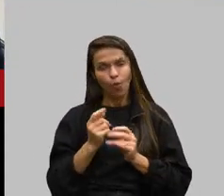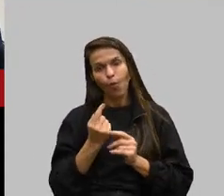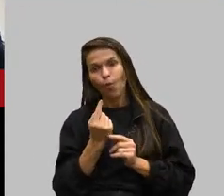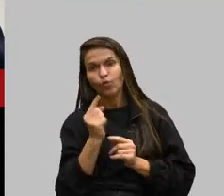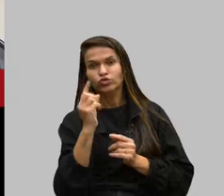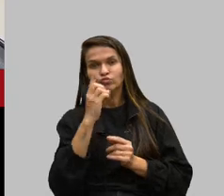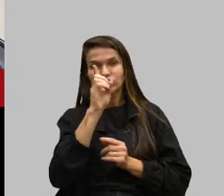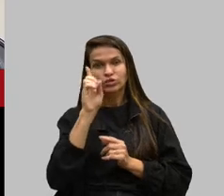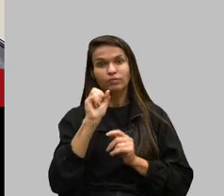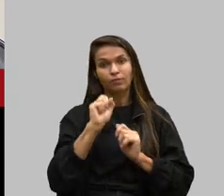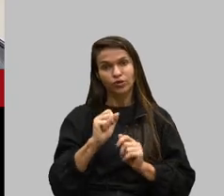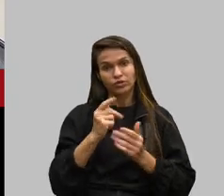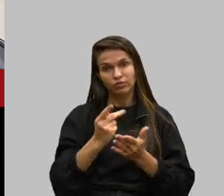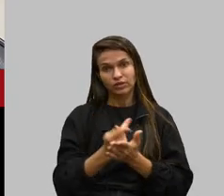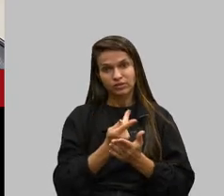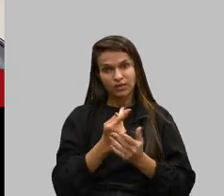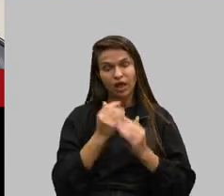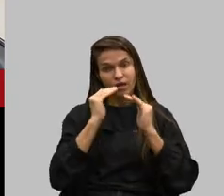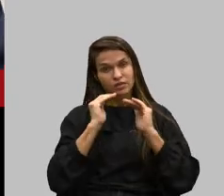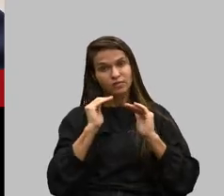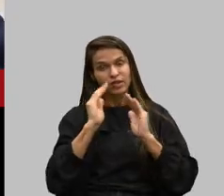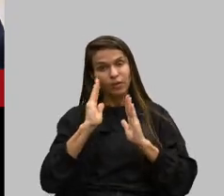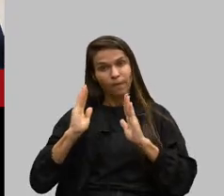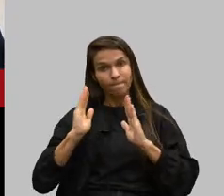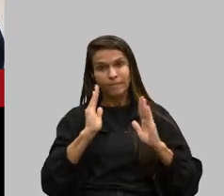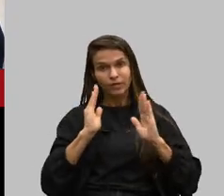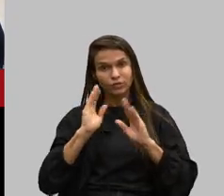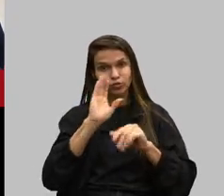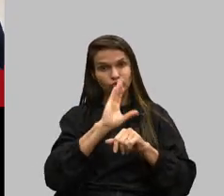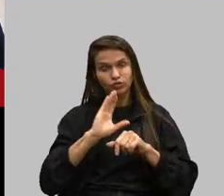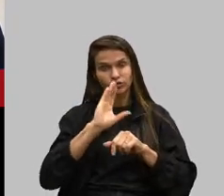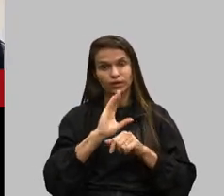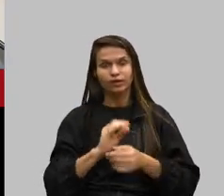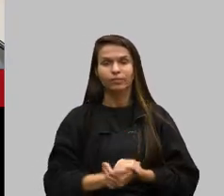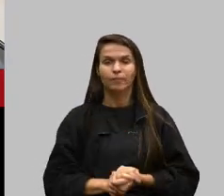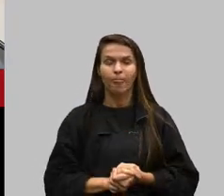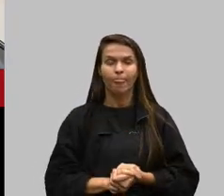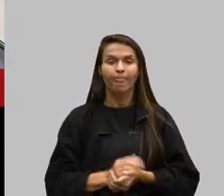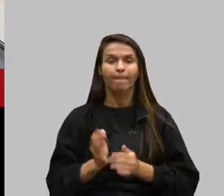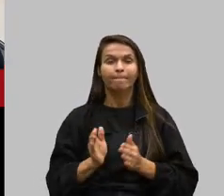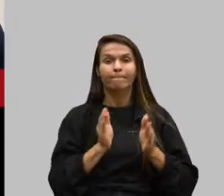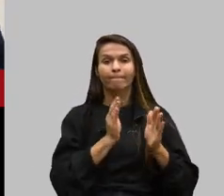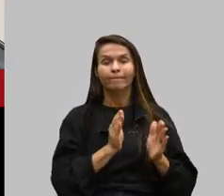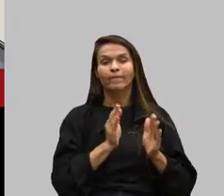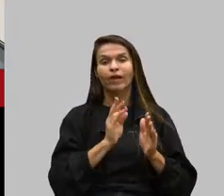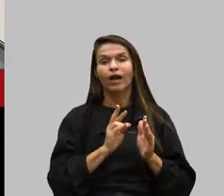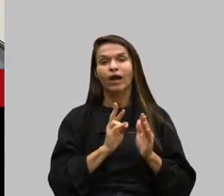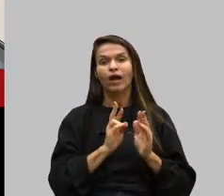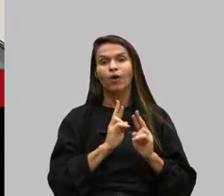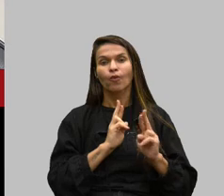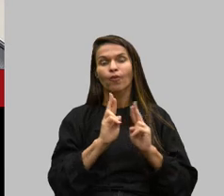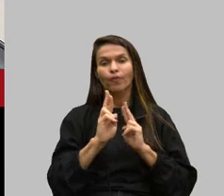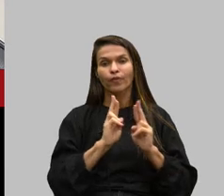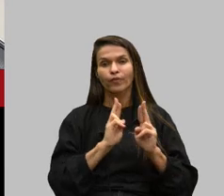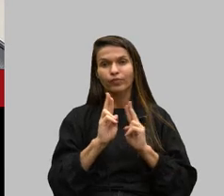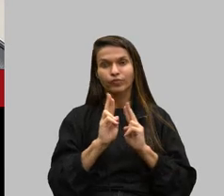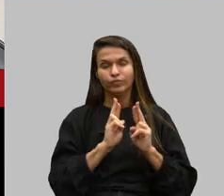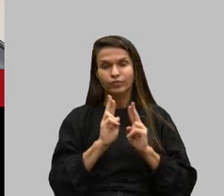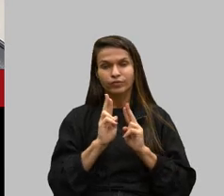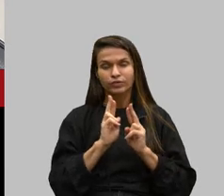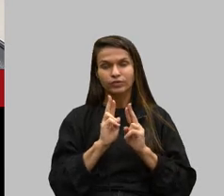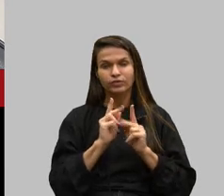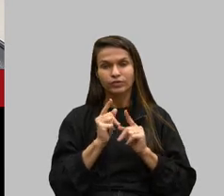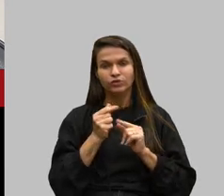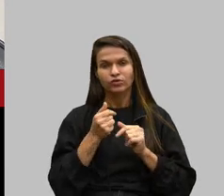pode acontecer respeitando o prazo constitucional com relação a a questão do regime de recuperação vossa excelência